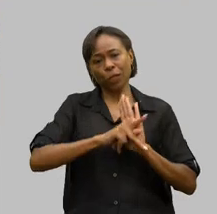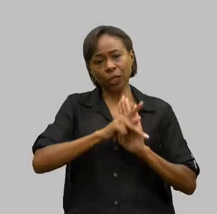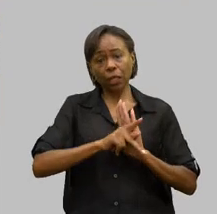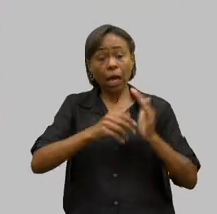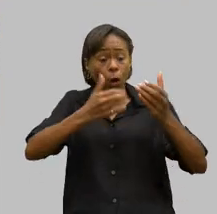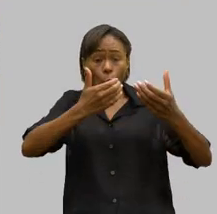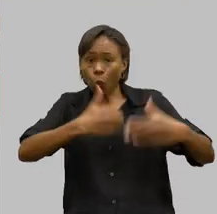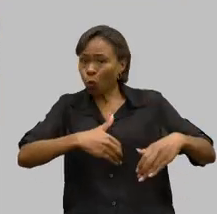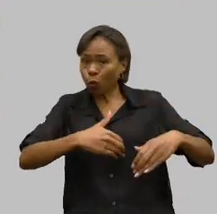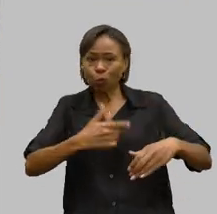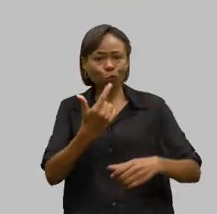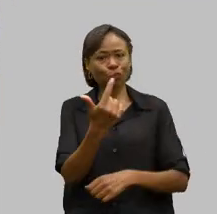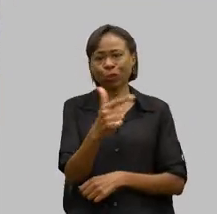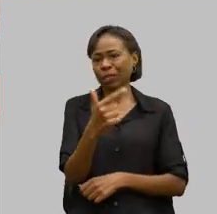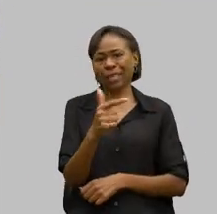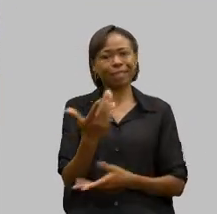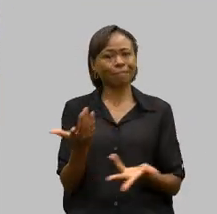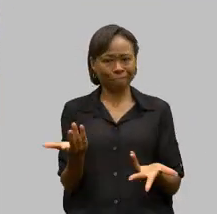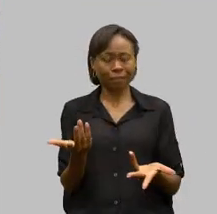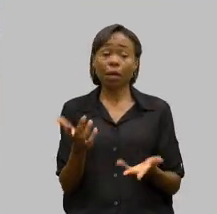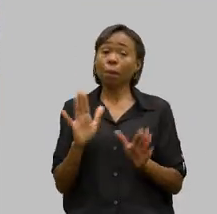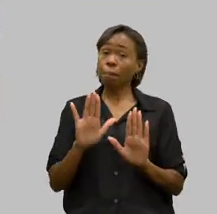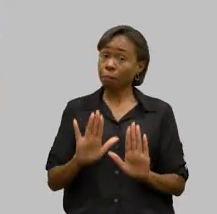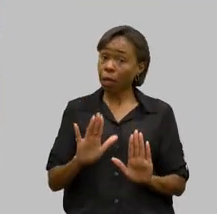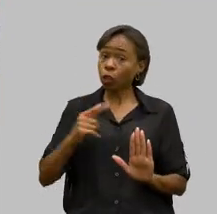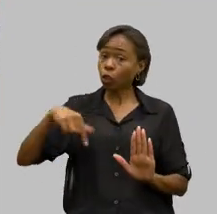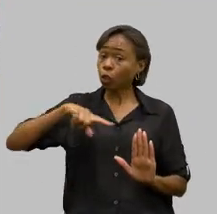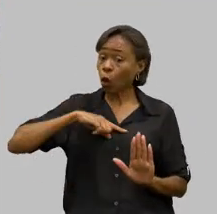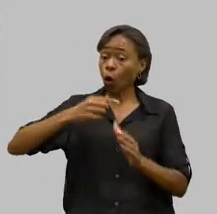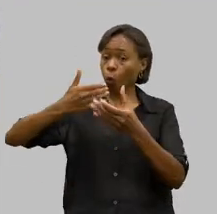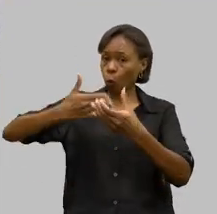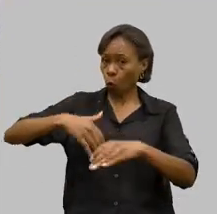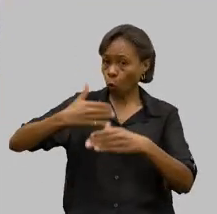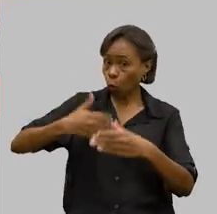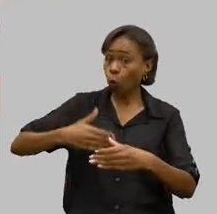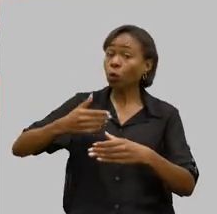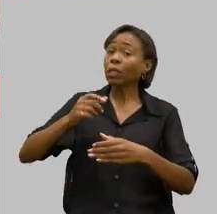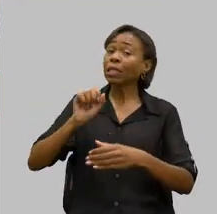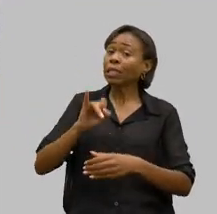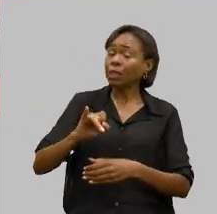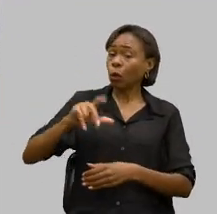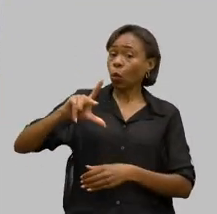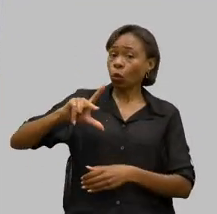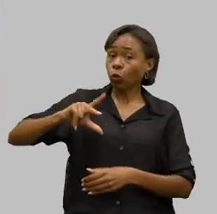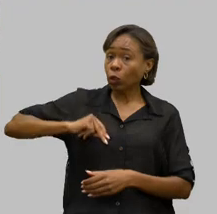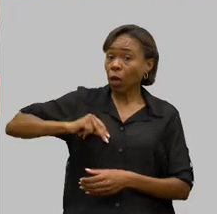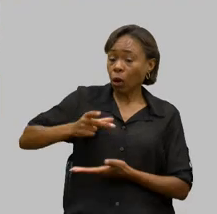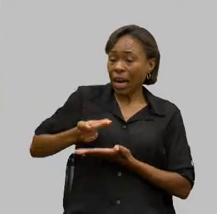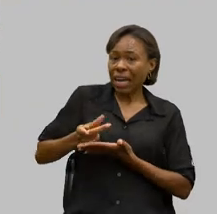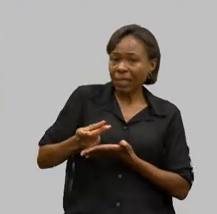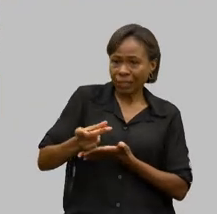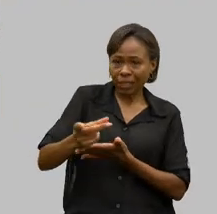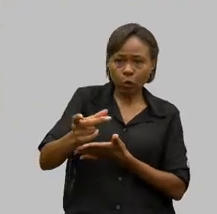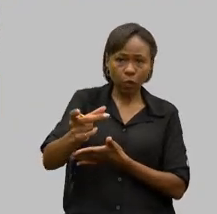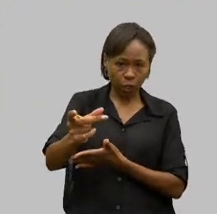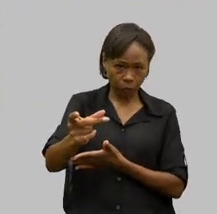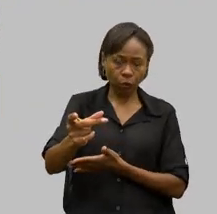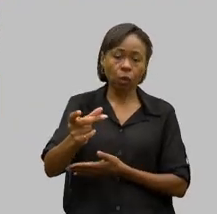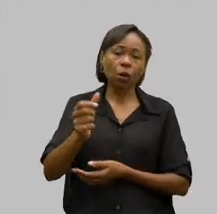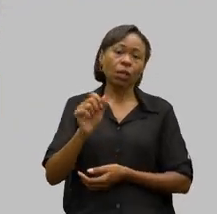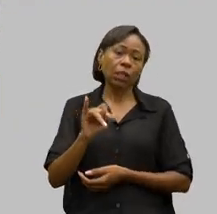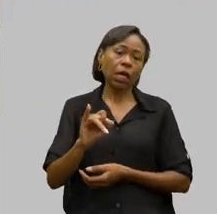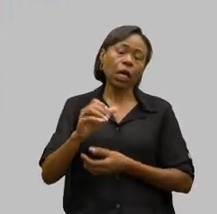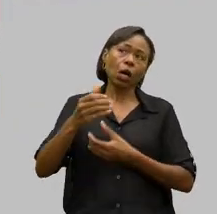eles. Nós vamos fazer concurso para todos os cargos de efetivo exercício, daqueles professores do currículo